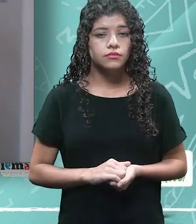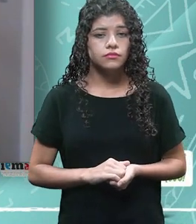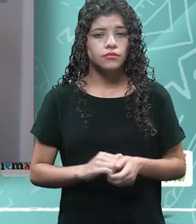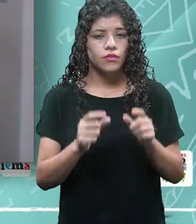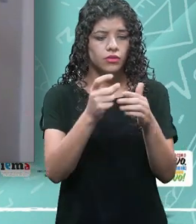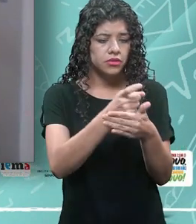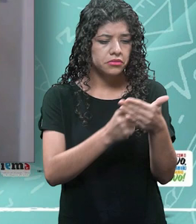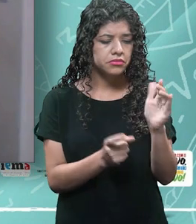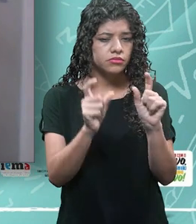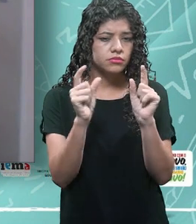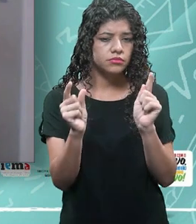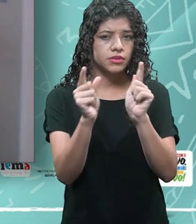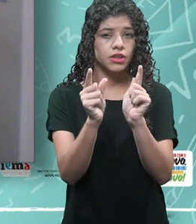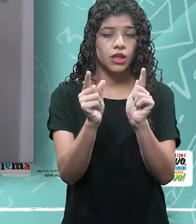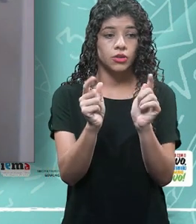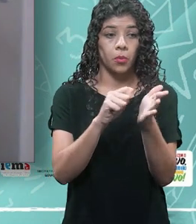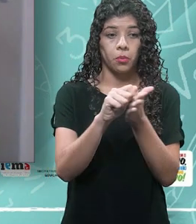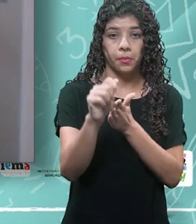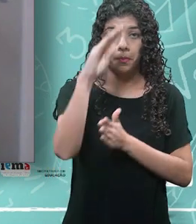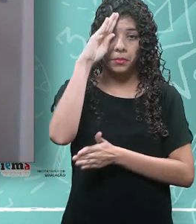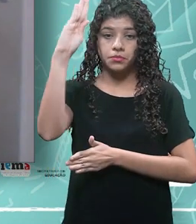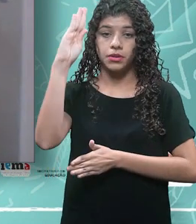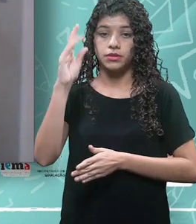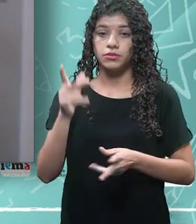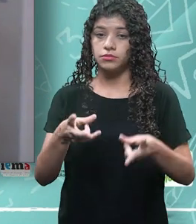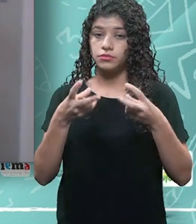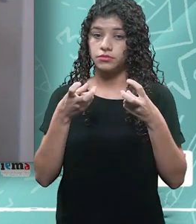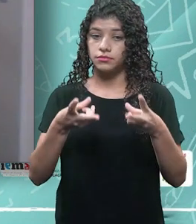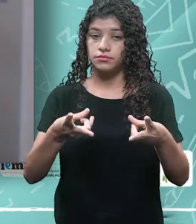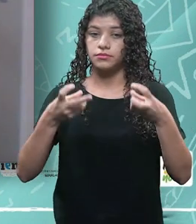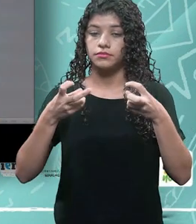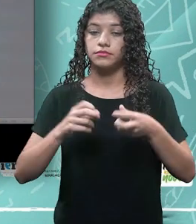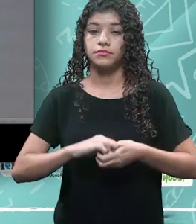consigo enxugar ainda mais esse texto tirando só as partes principais